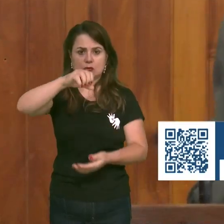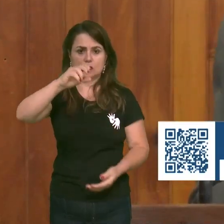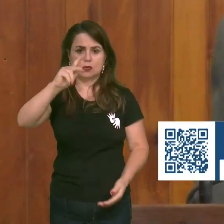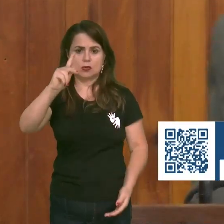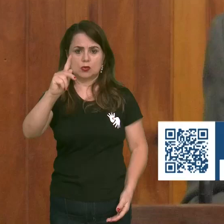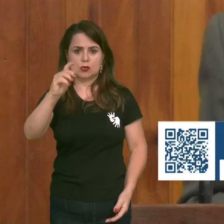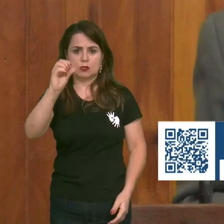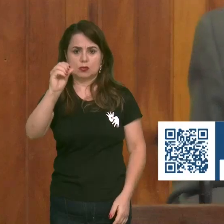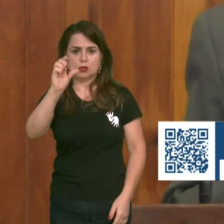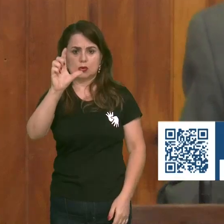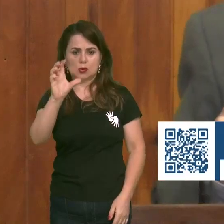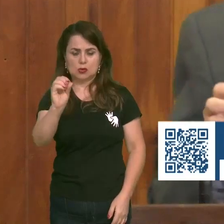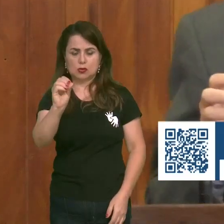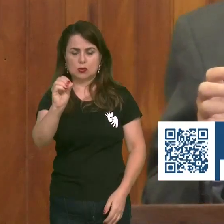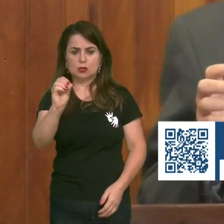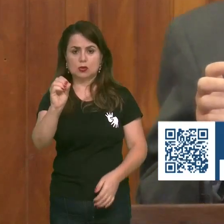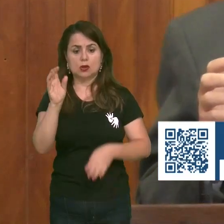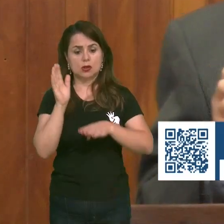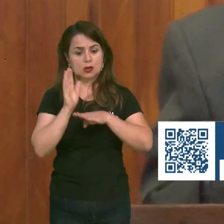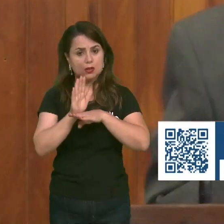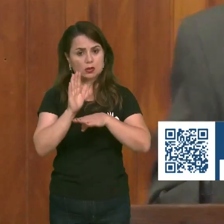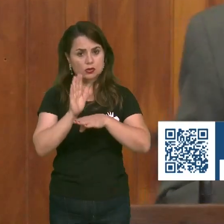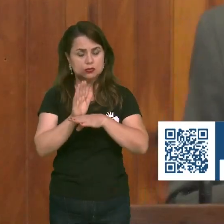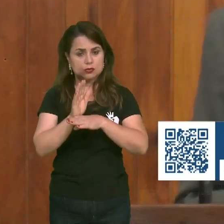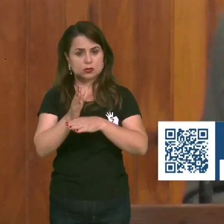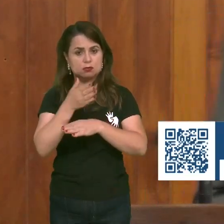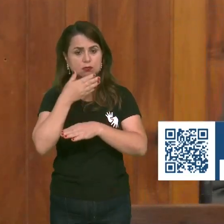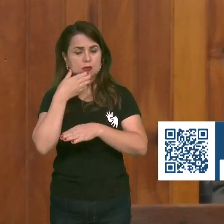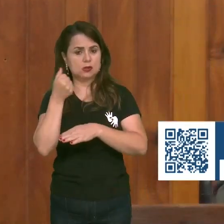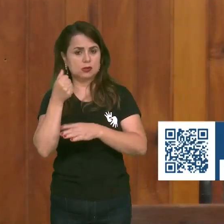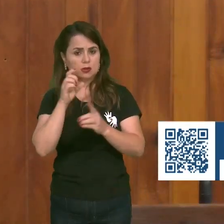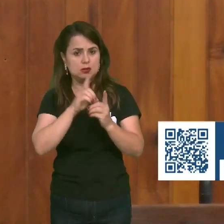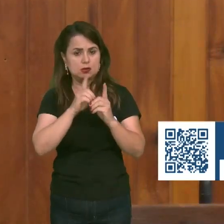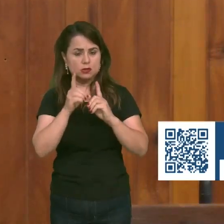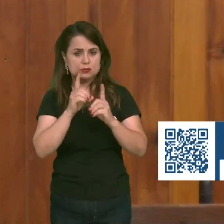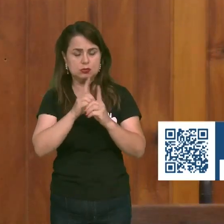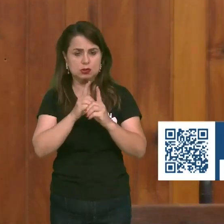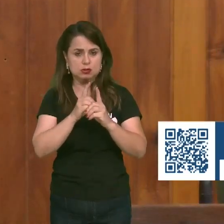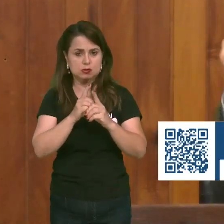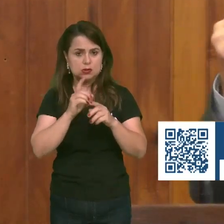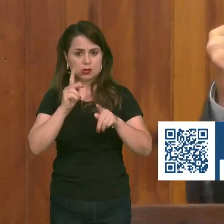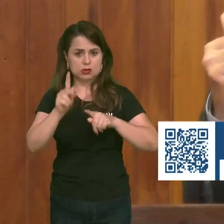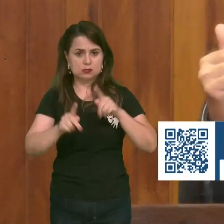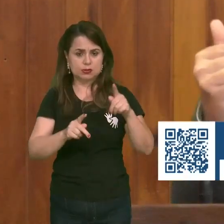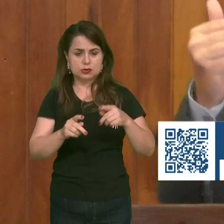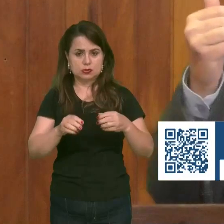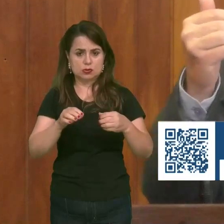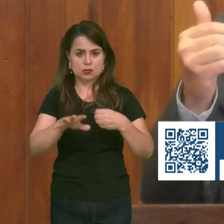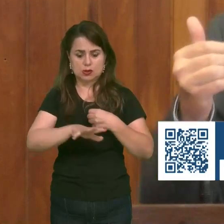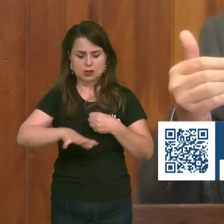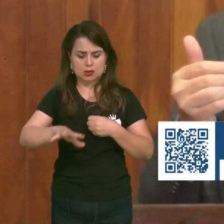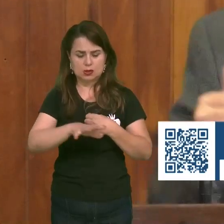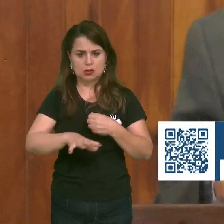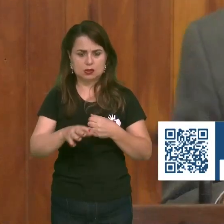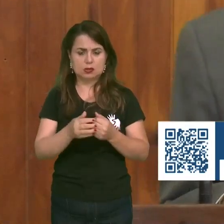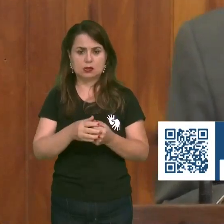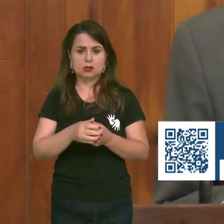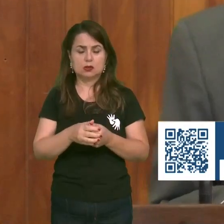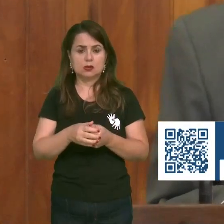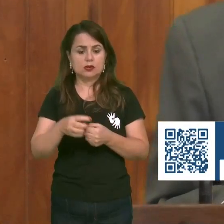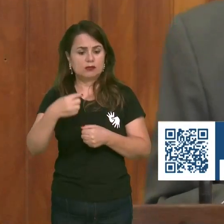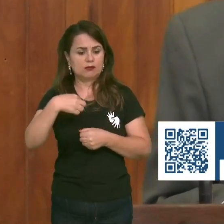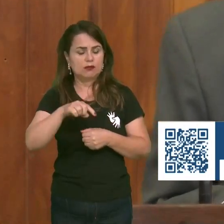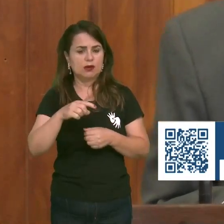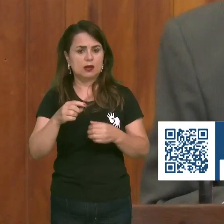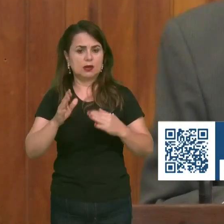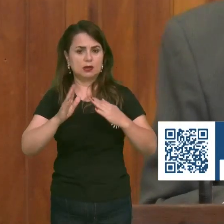o atendimento dando a esses moradores mais conforto e segurança para retirada dos medicamentos